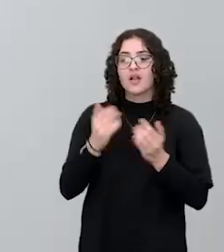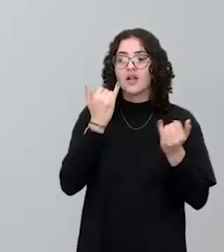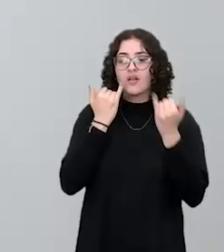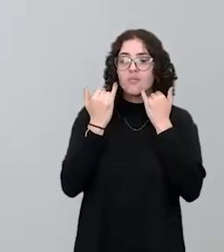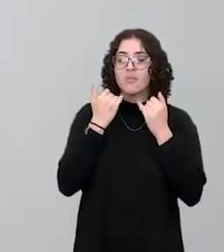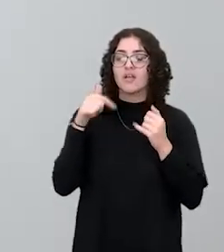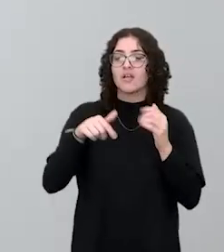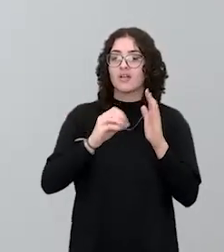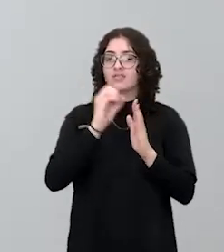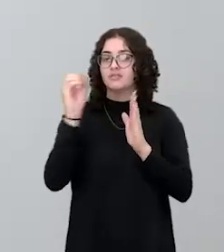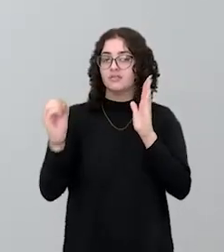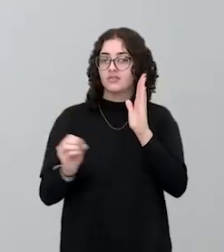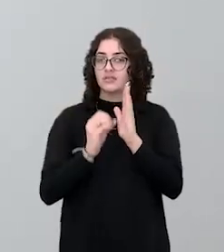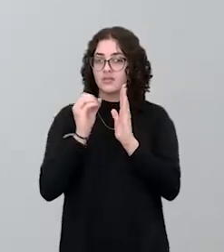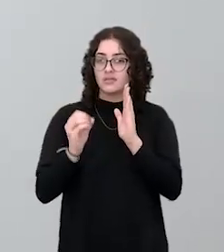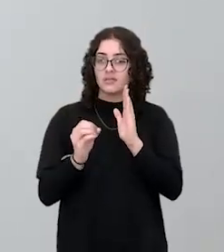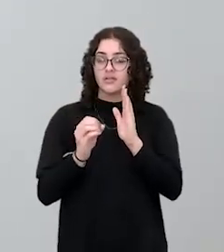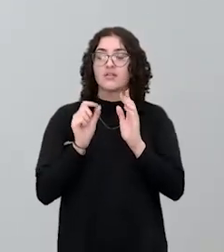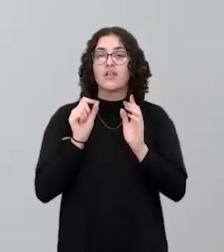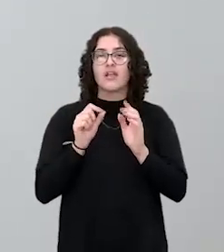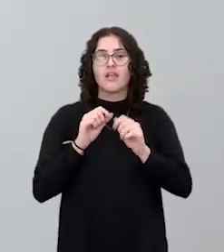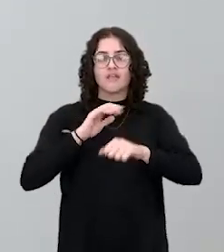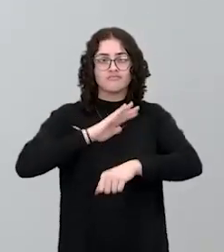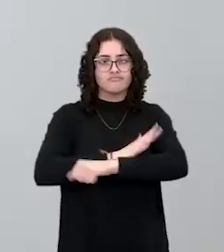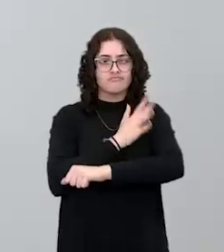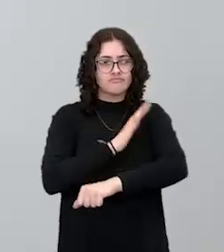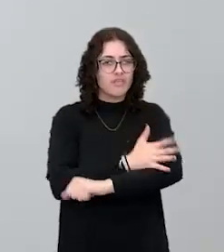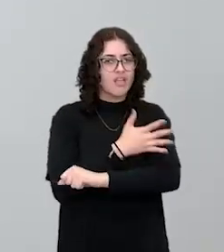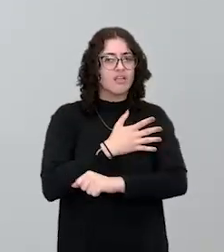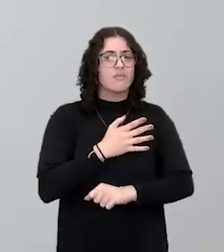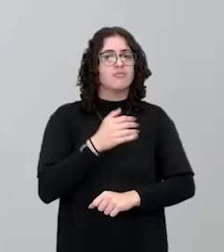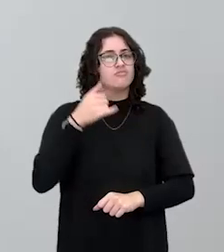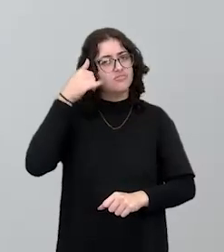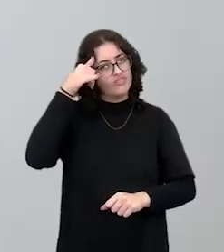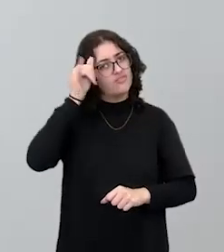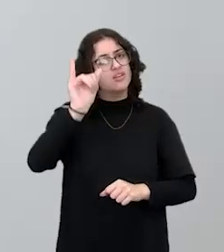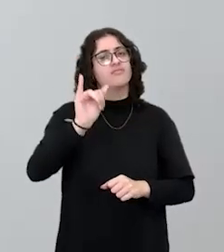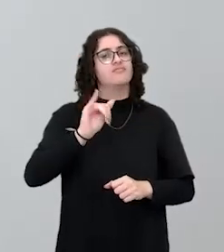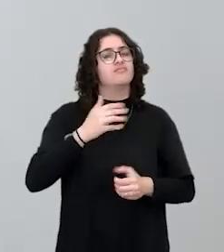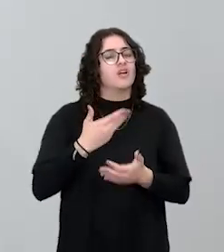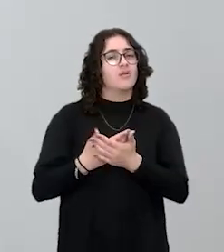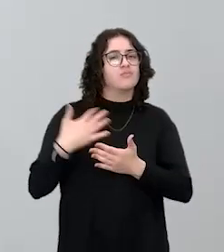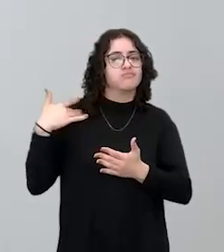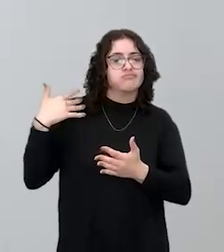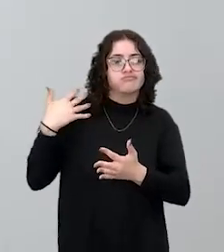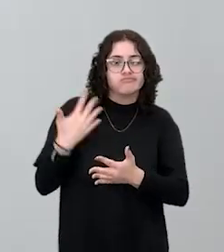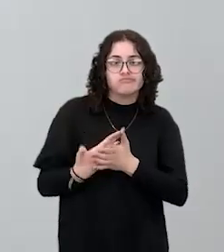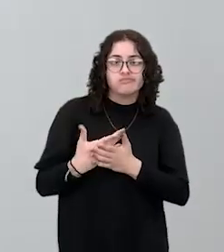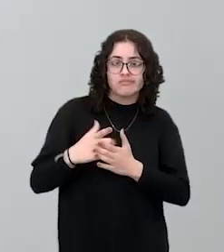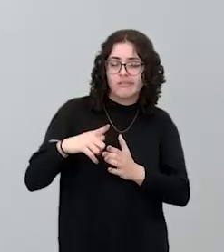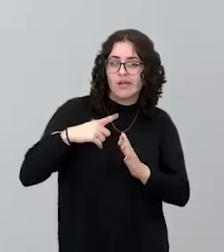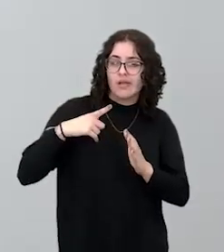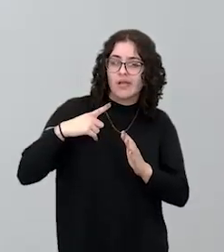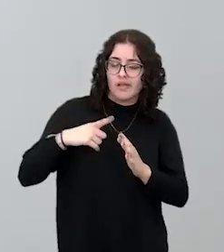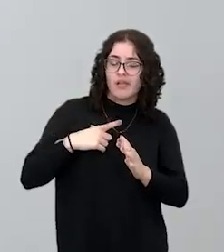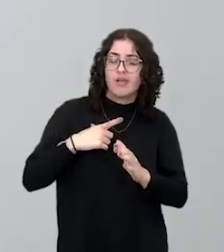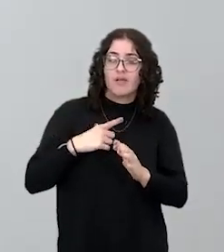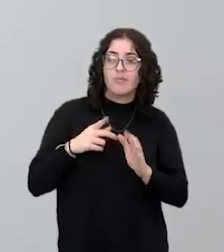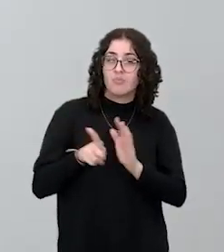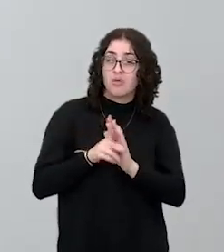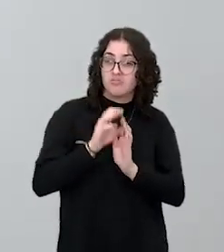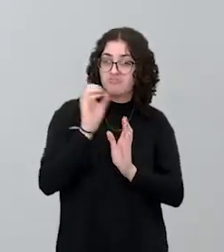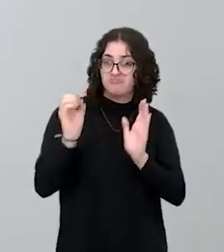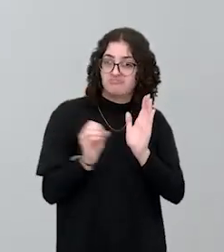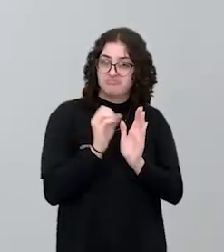Centro de Mídias na Educação Antirracista. Então, foram feitas diversas aulas ao longo do nosso percurso aqui no Centro de Mídias,